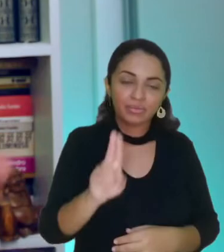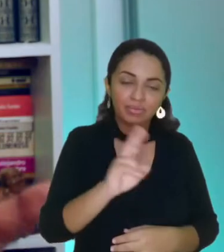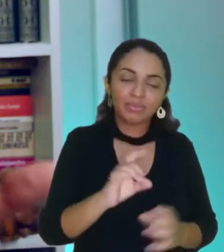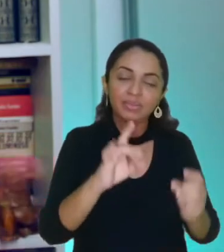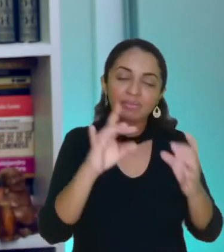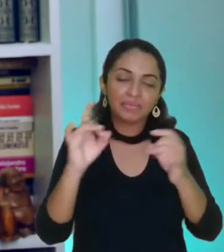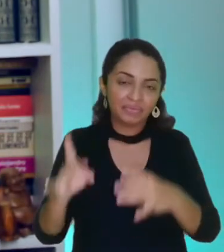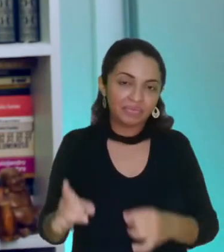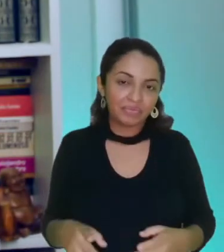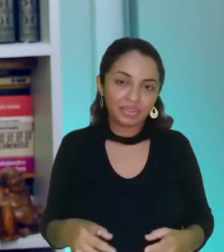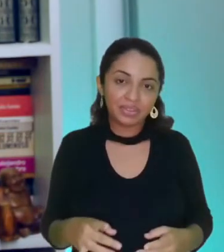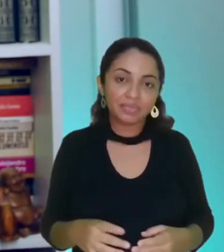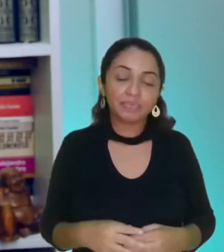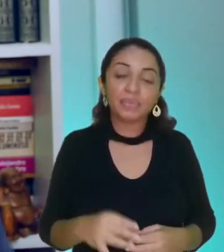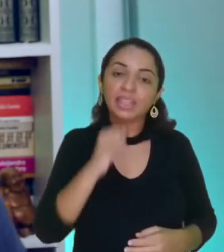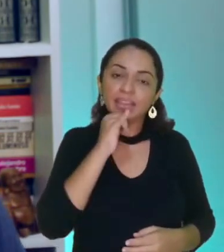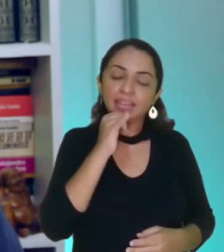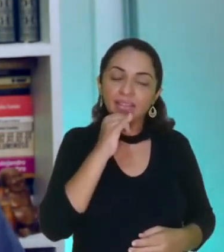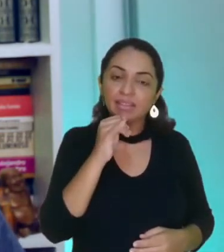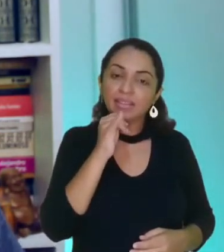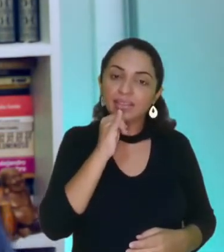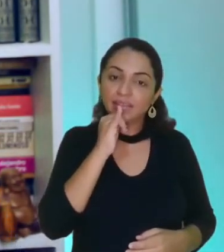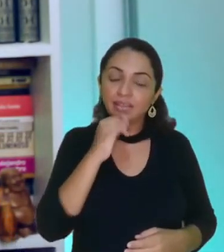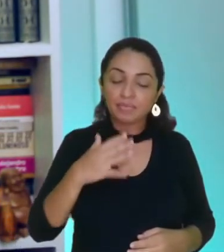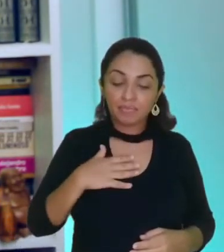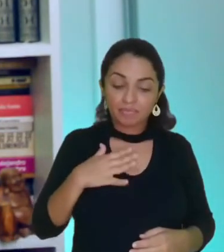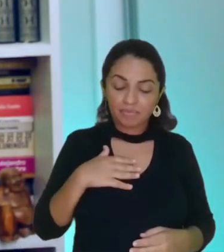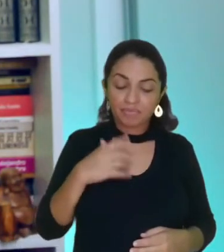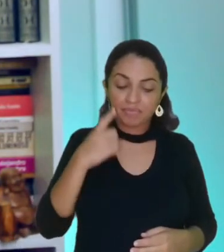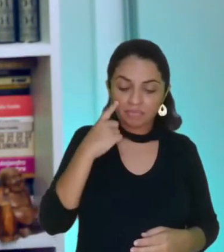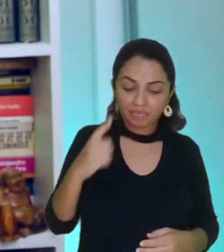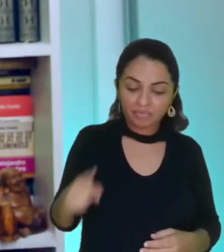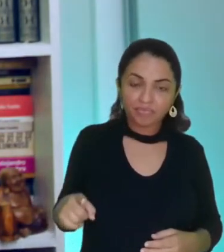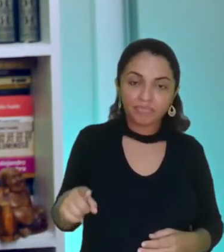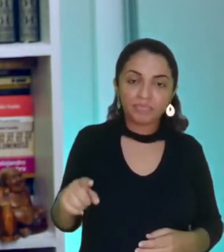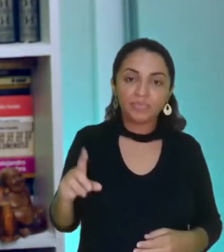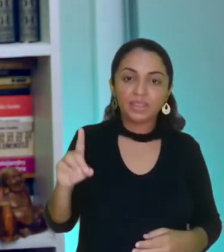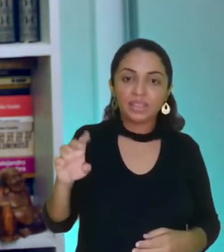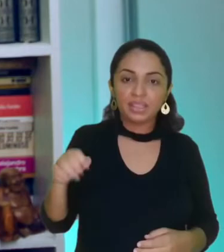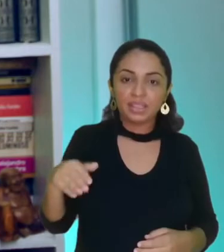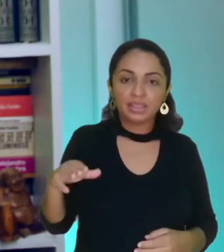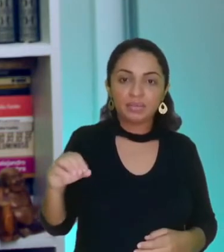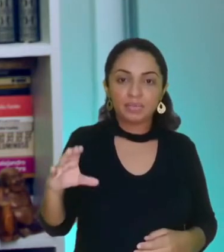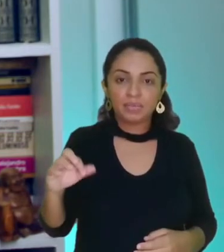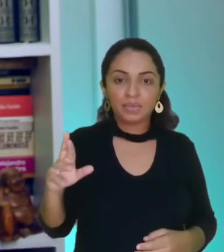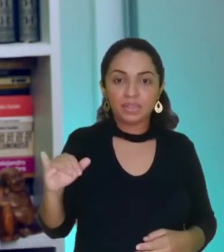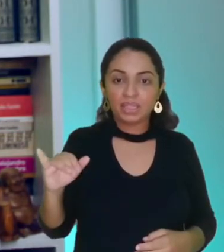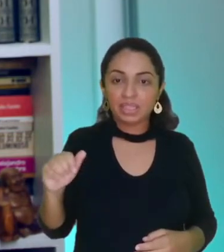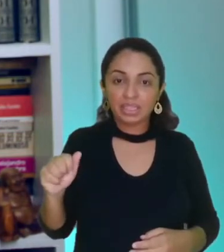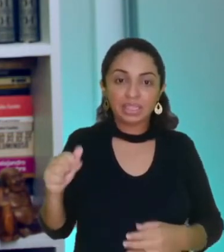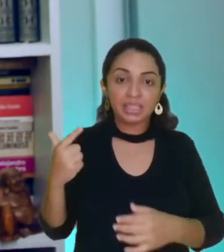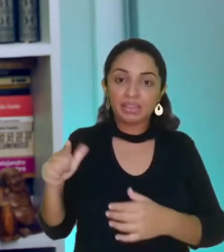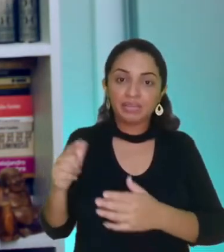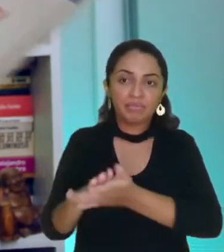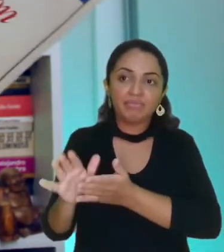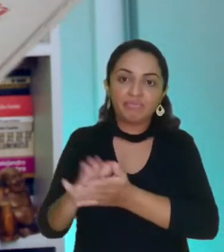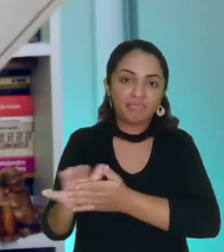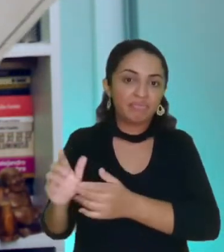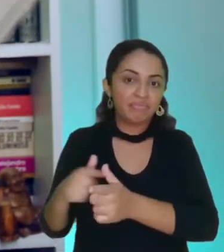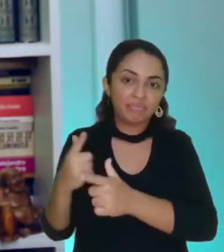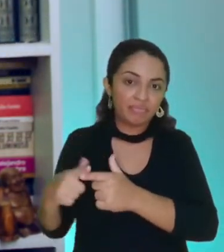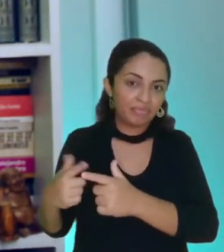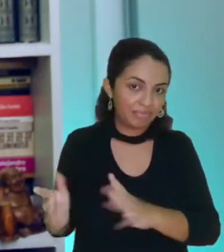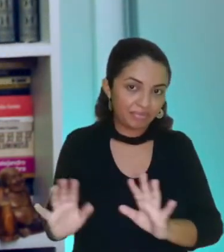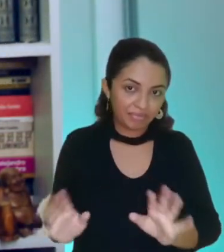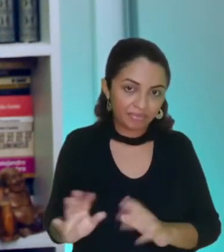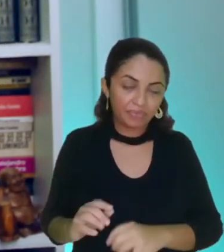que você não encontraria em outras edições. Por exemplo, ó, aqui, só perto de mim aqui, ó, Democracia, da Joe Didion. Não tem novas edições, não sei se a HarperCollins